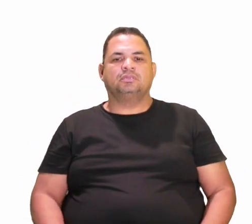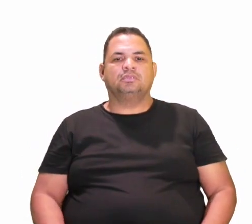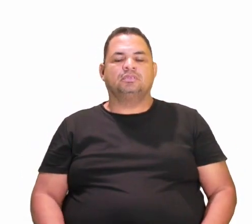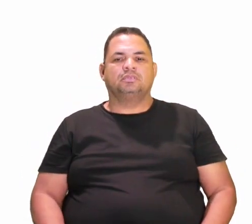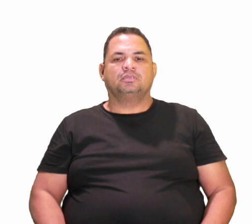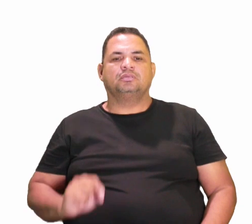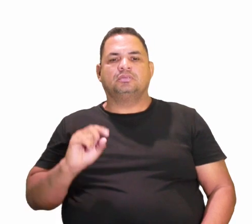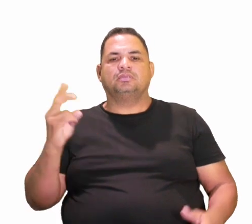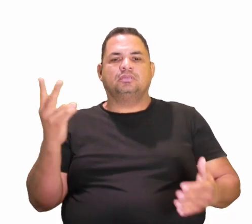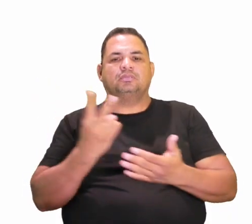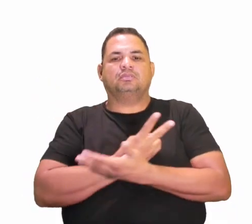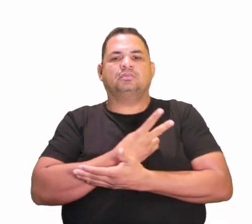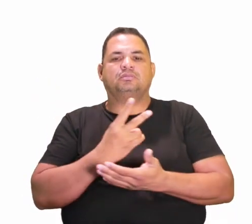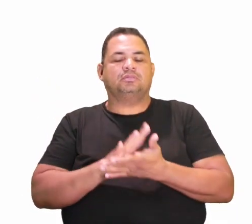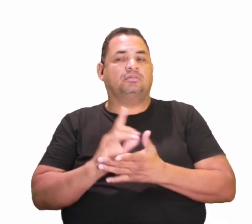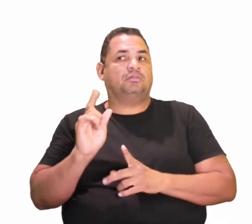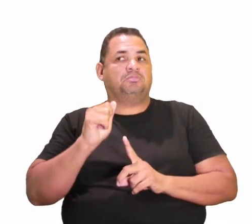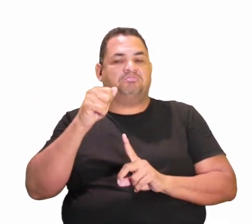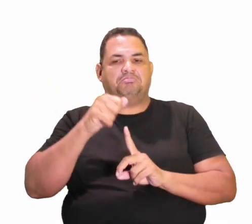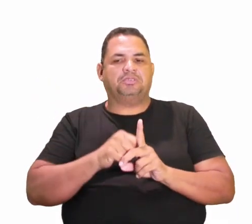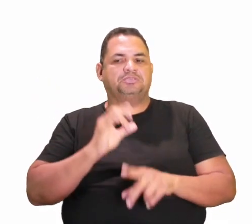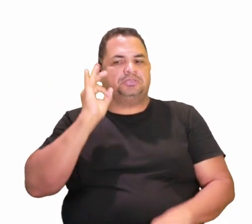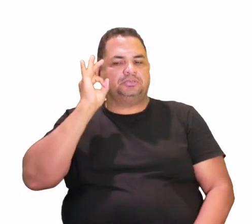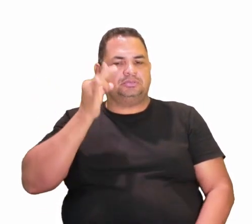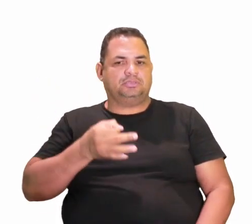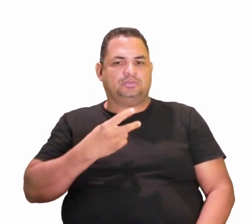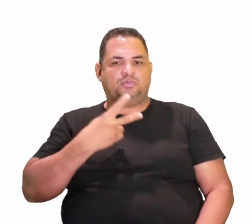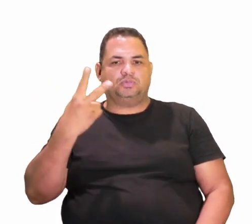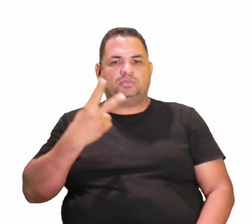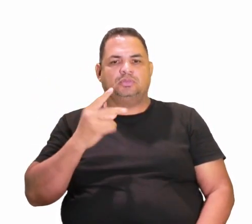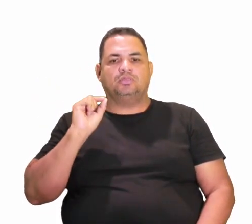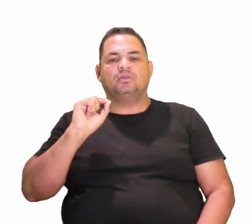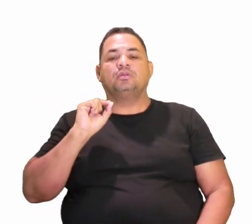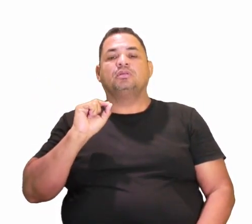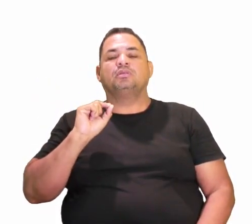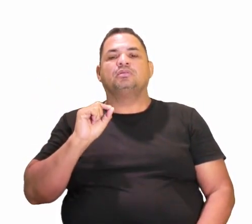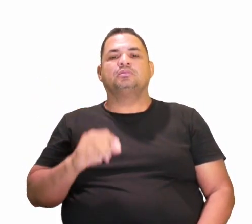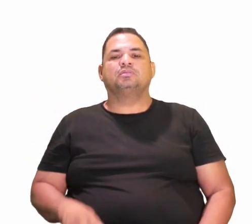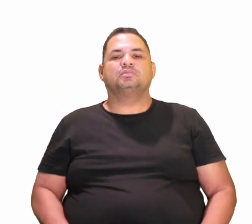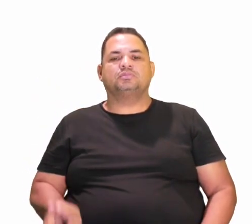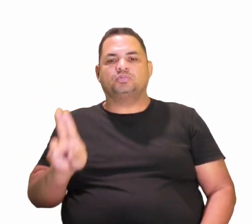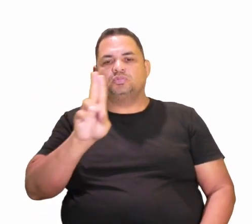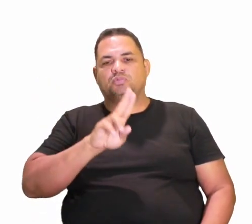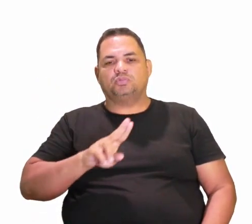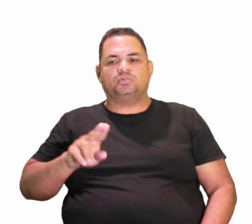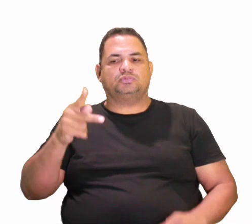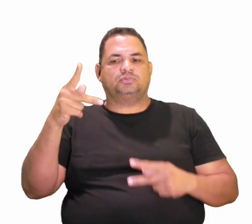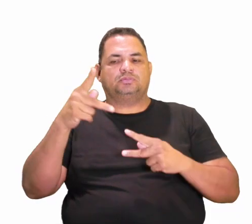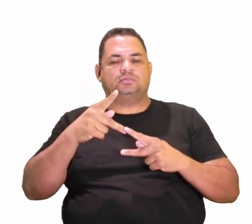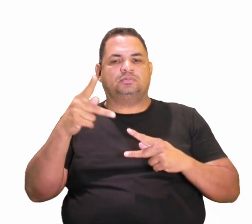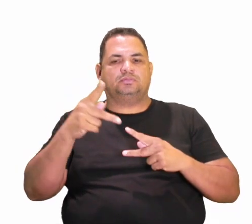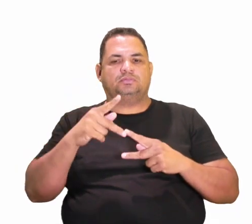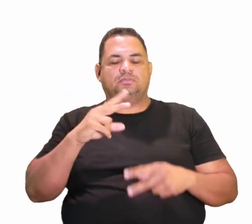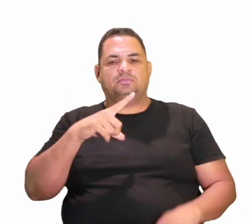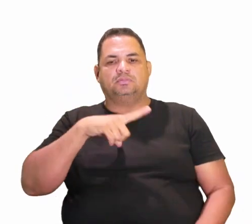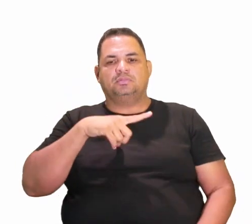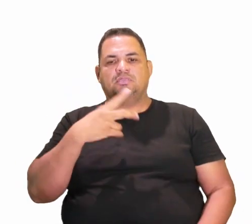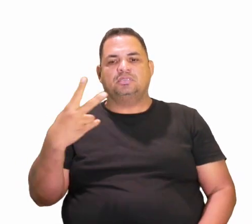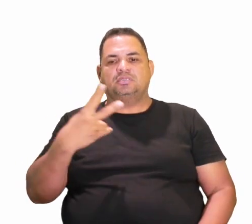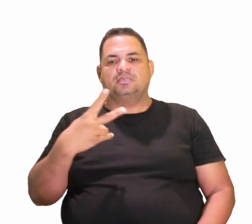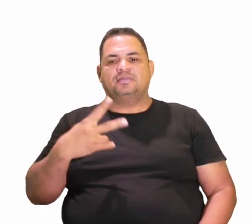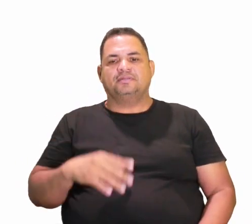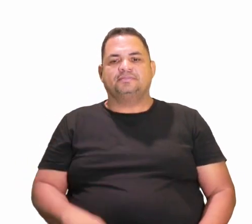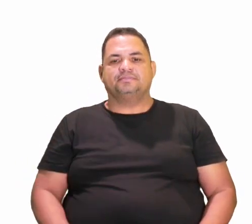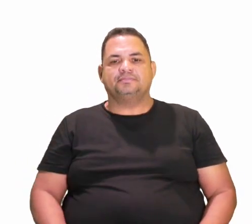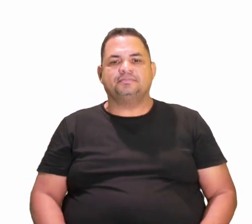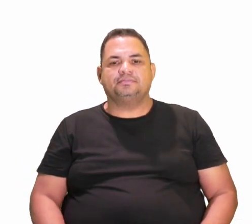O que está errado aqui não é o mês está correto nos dois. O que está errado é o uso da preposição. Então, temos essas duas preposições aqui